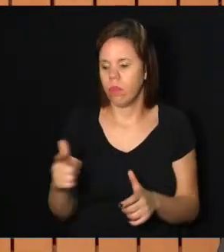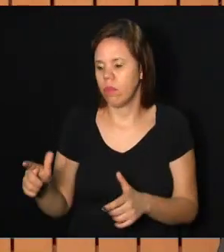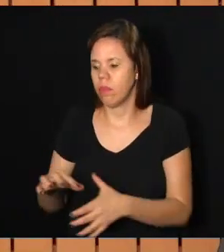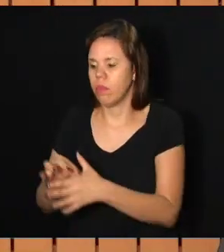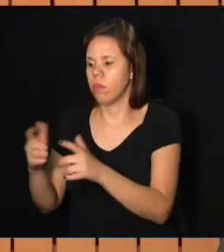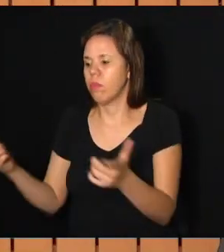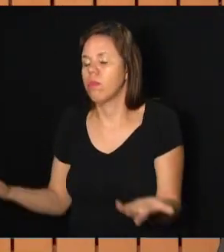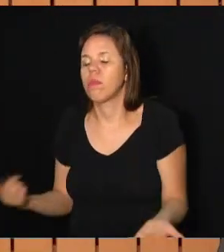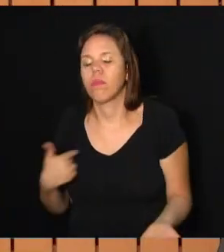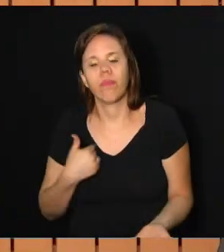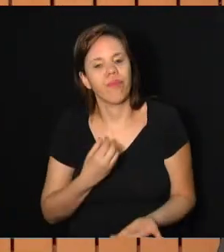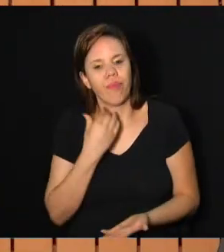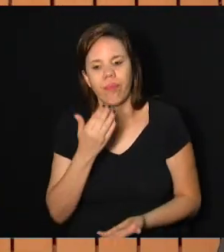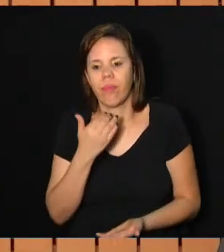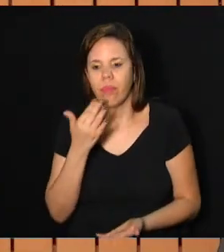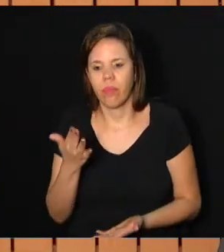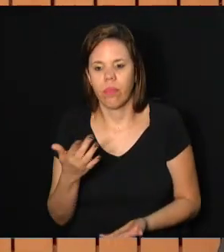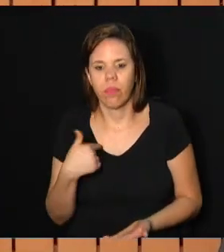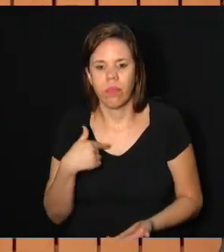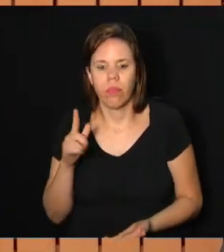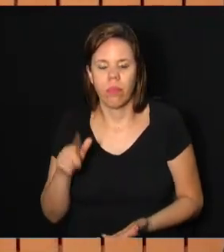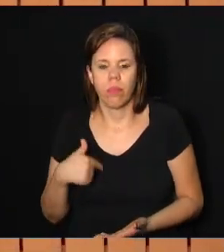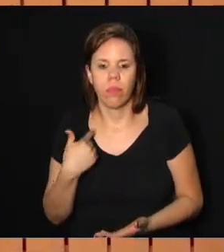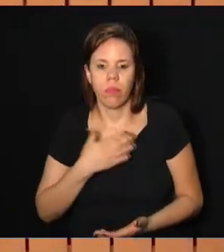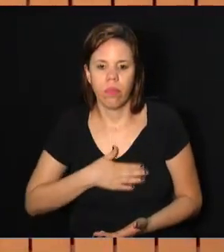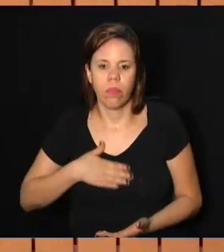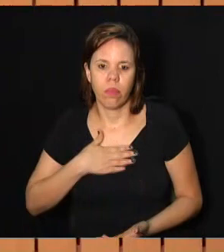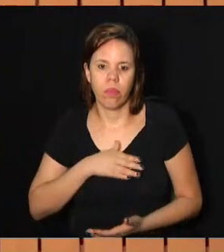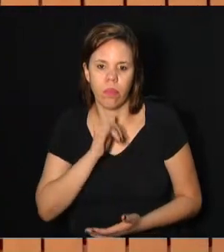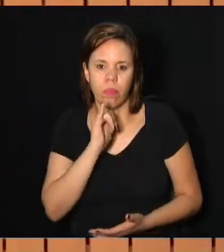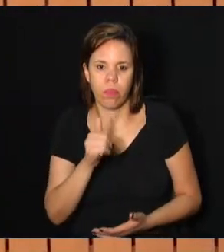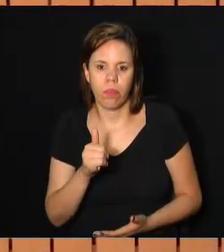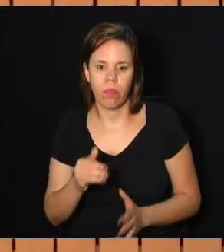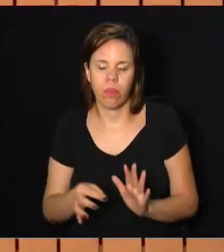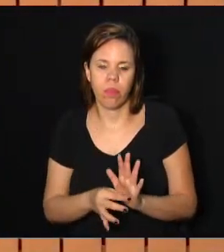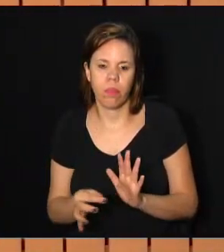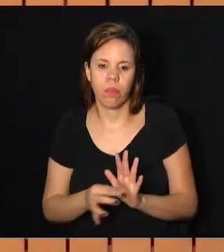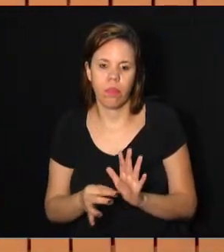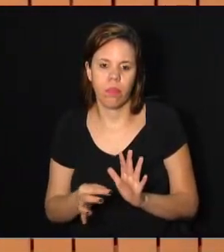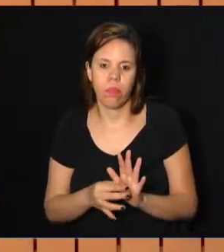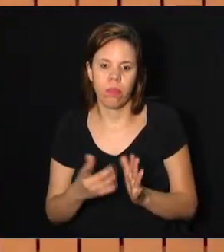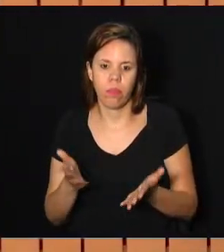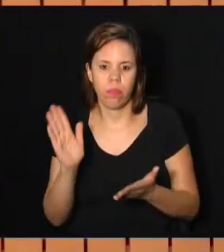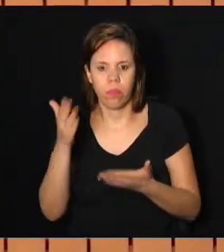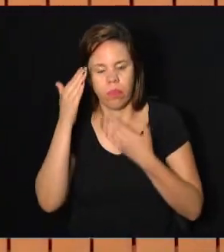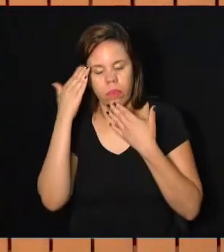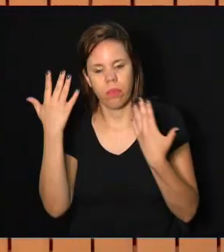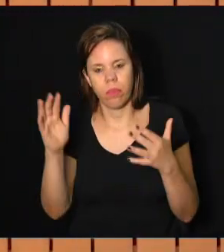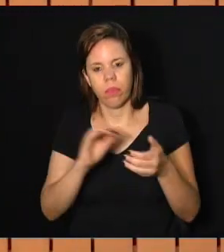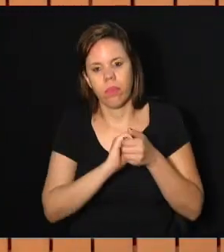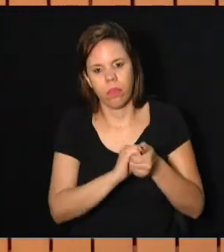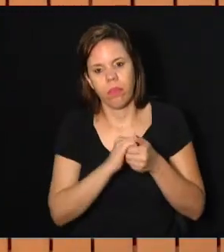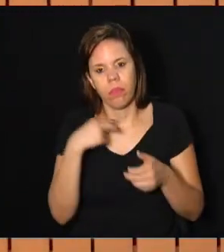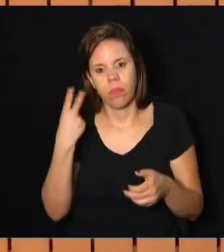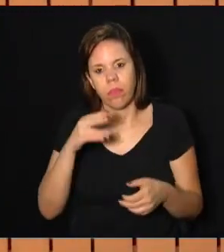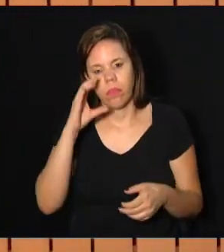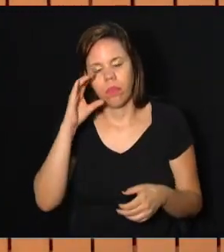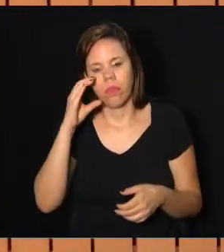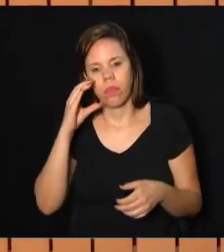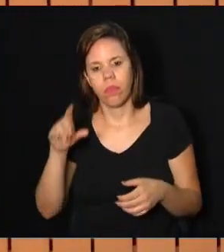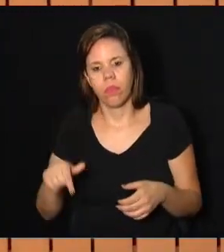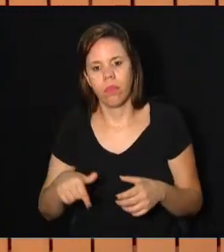mim, a conta não fecha. Então, nesse sentido, é que eu gostaria de deixar aqui o meu registro, já agradecendo e parabenizando o vereador Cirilo